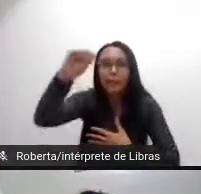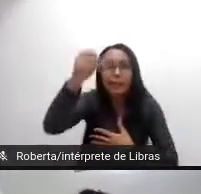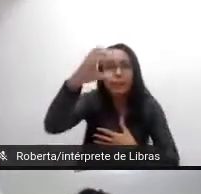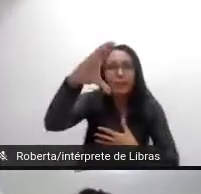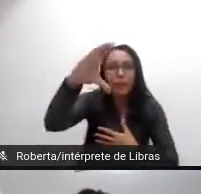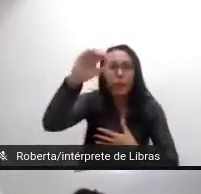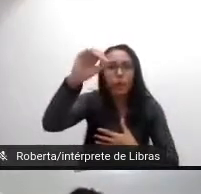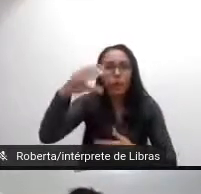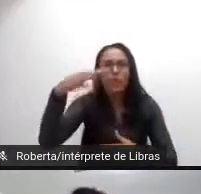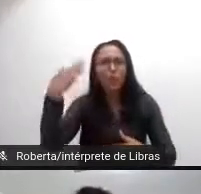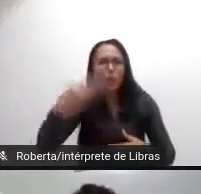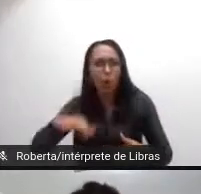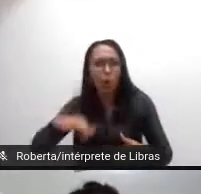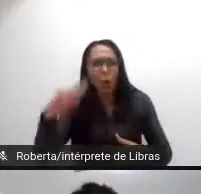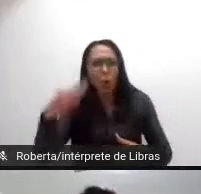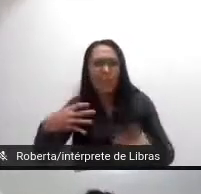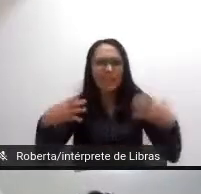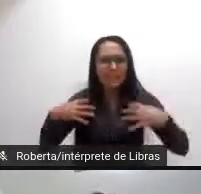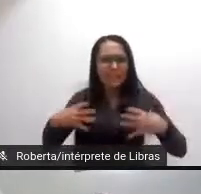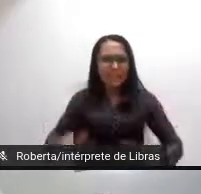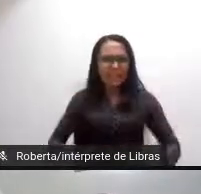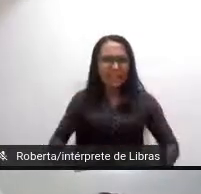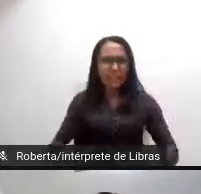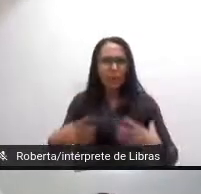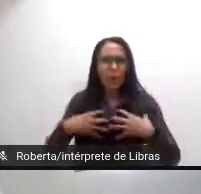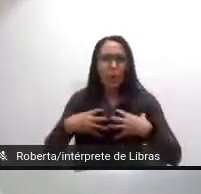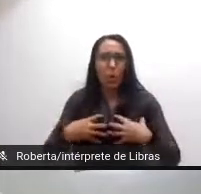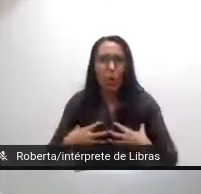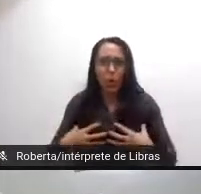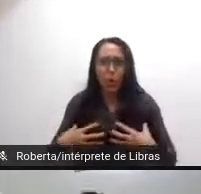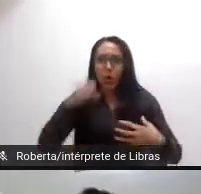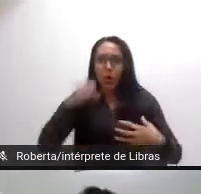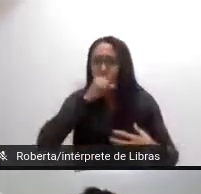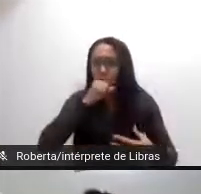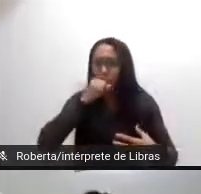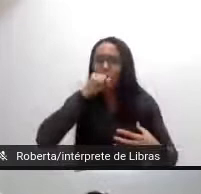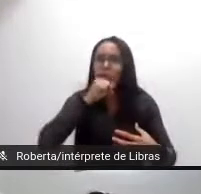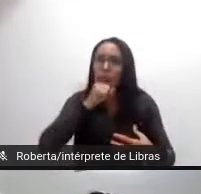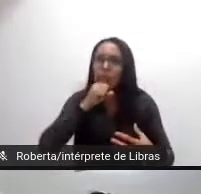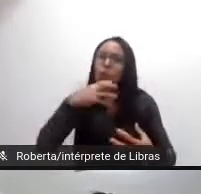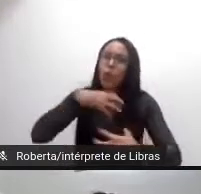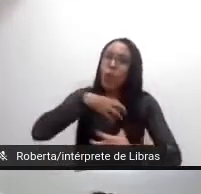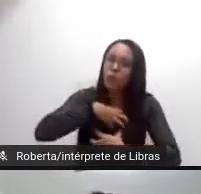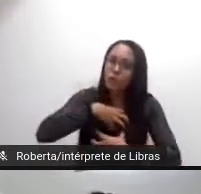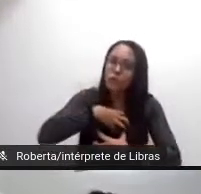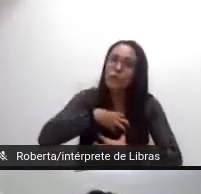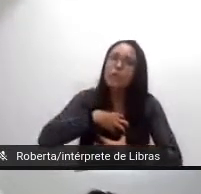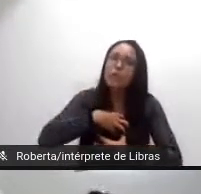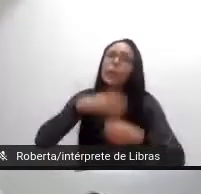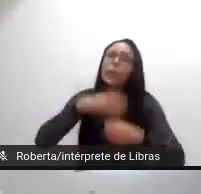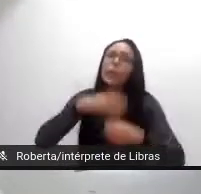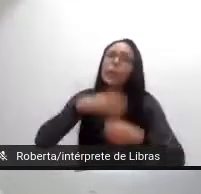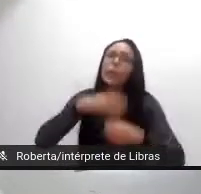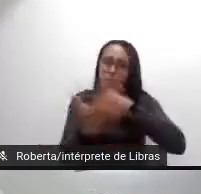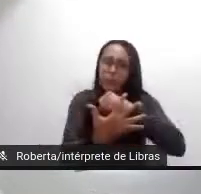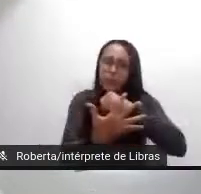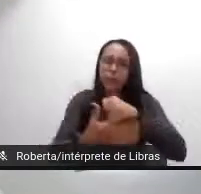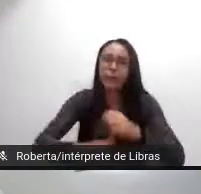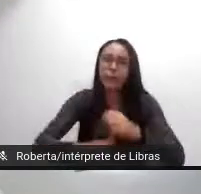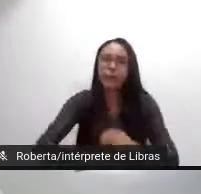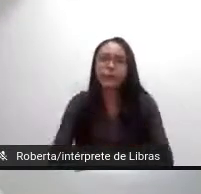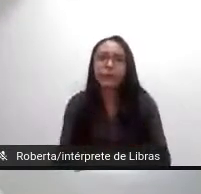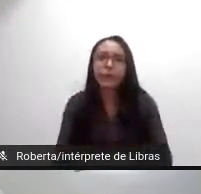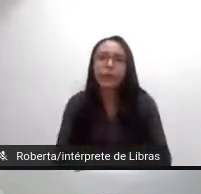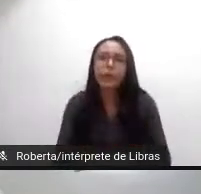o tórax? Pronto, é um sinal e sintoma da Covid-19. Existem, aí